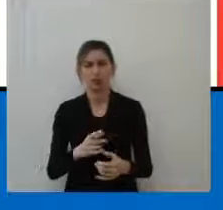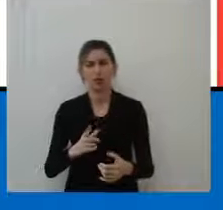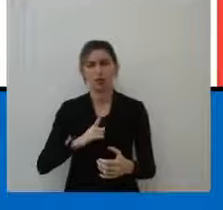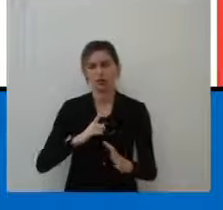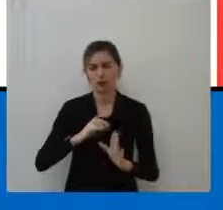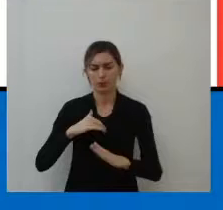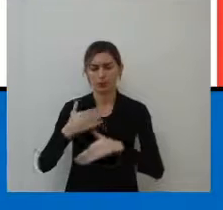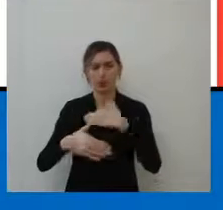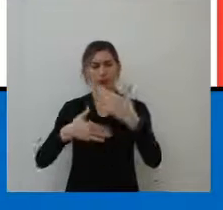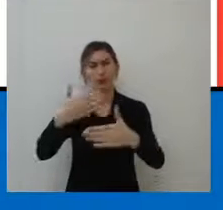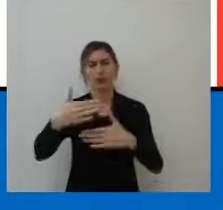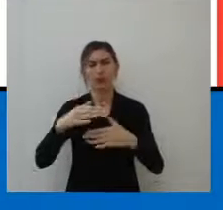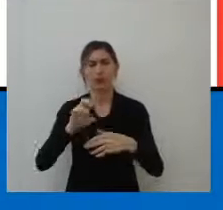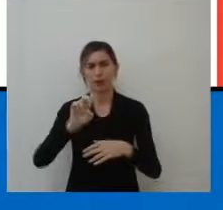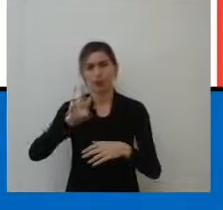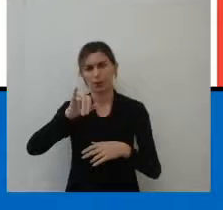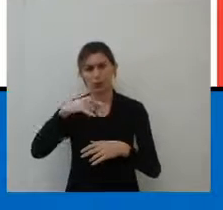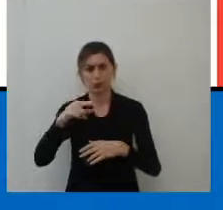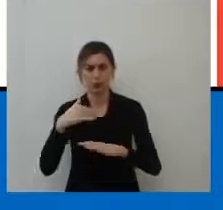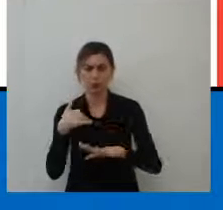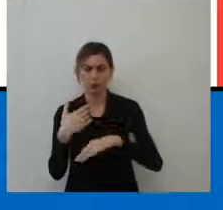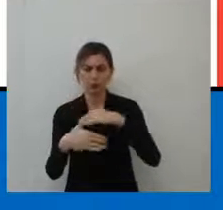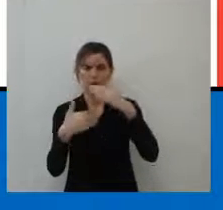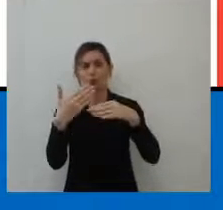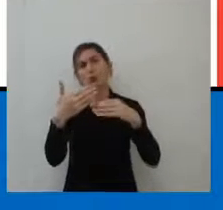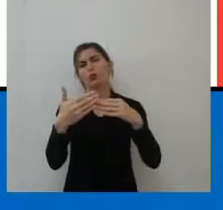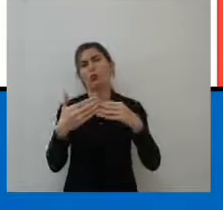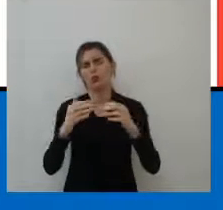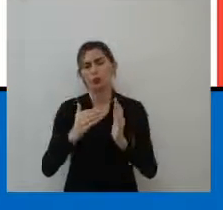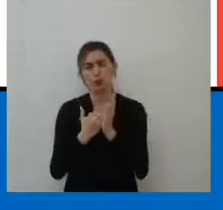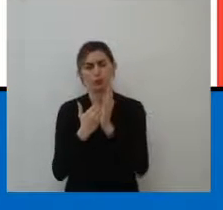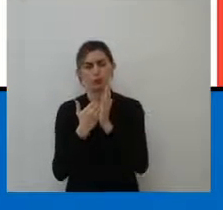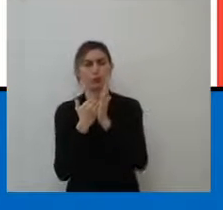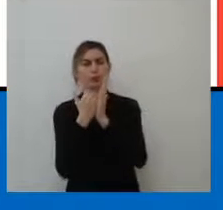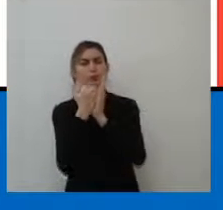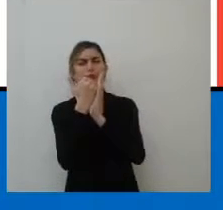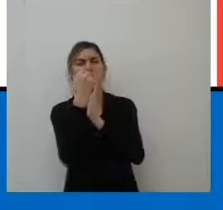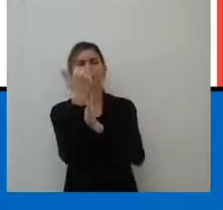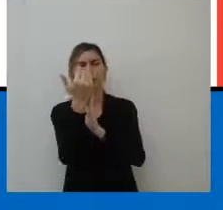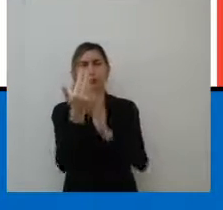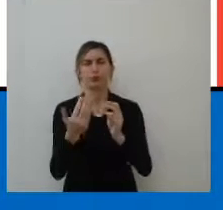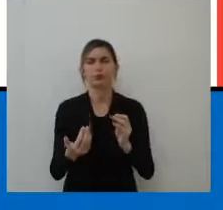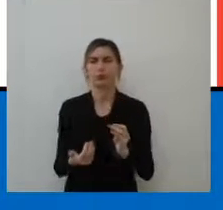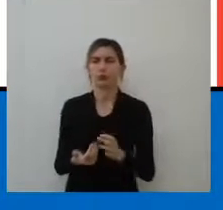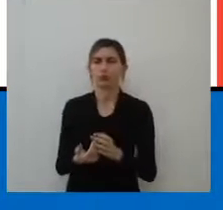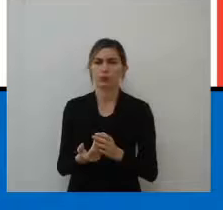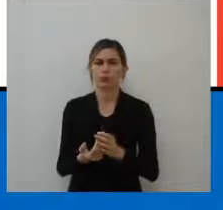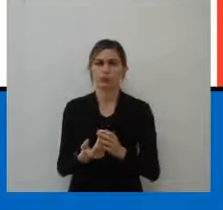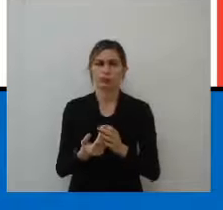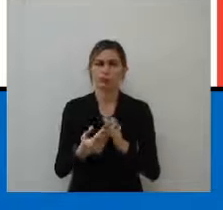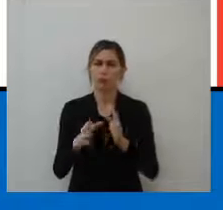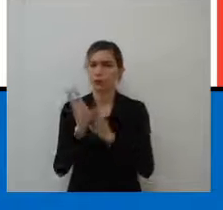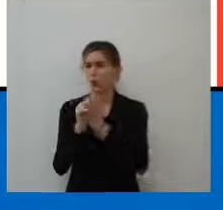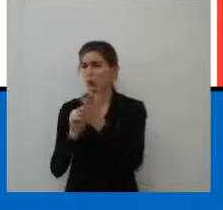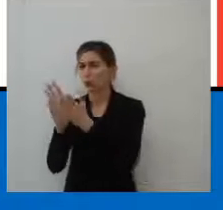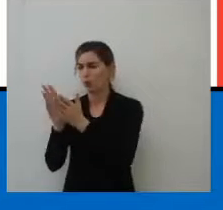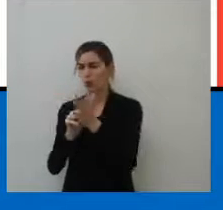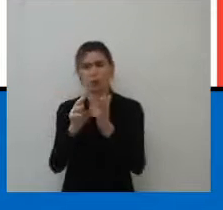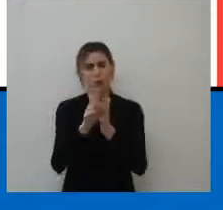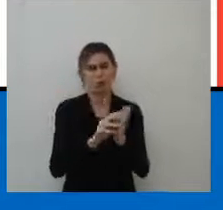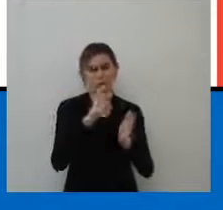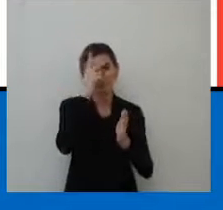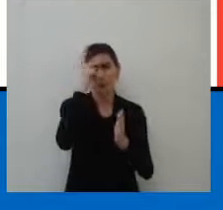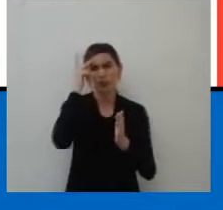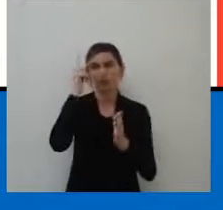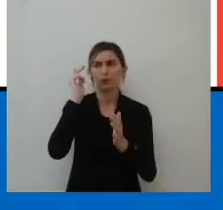um processo de evolução, tá? Existe um processo de aumento de cópias de pessoas. Tá?